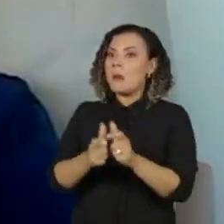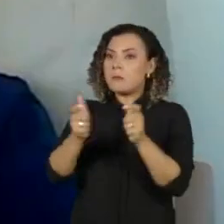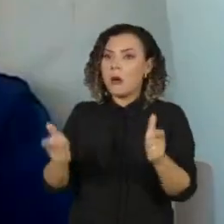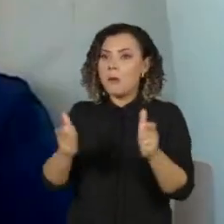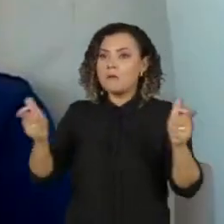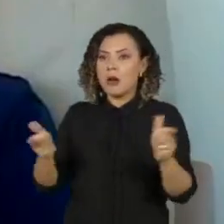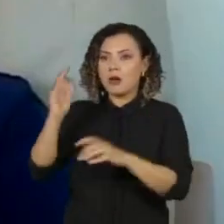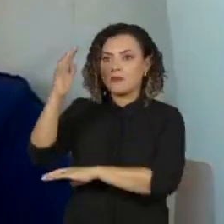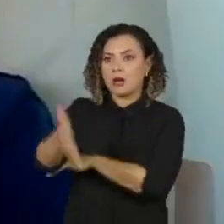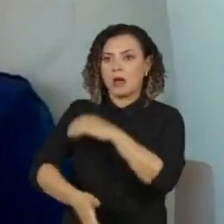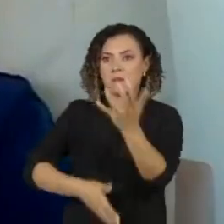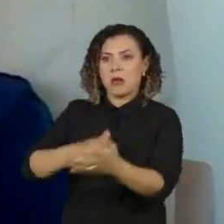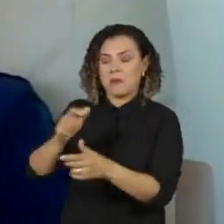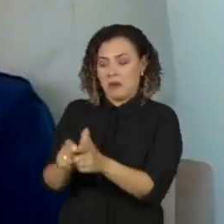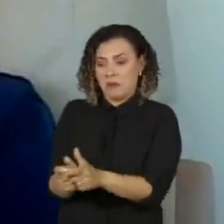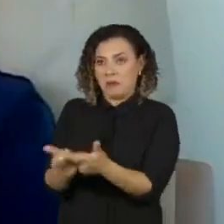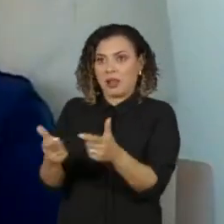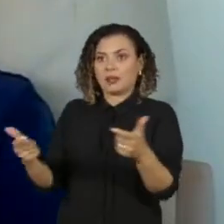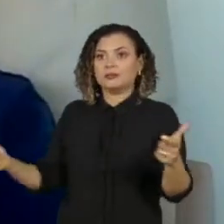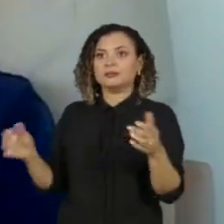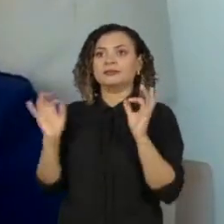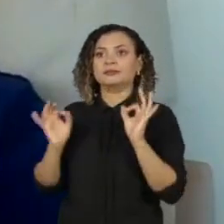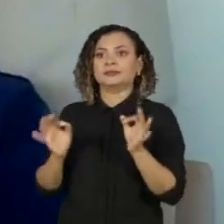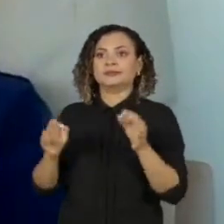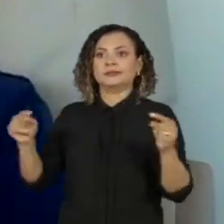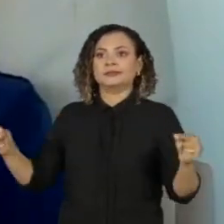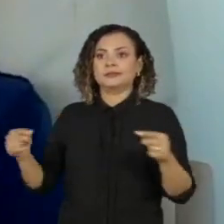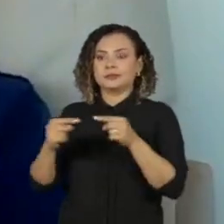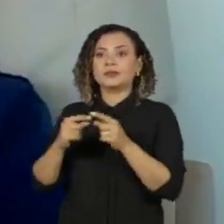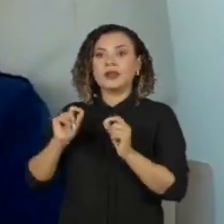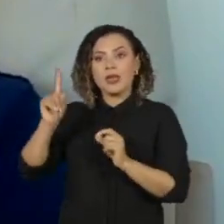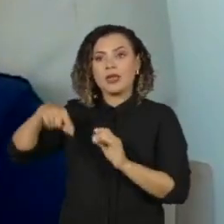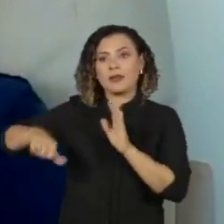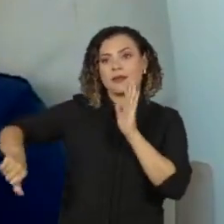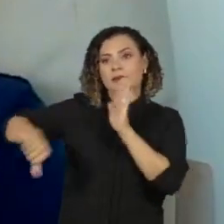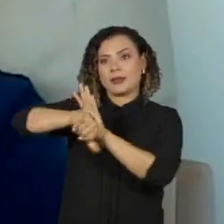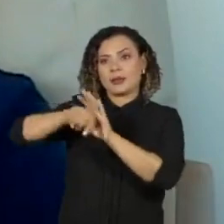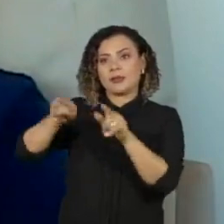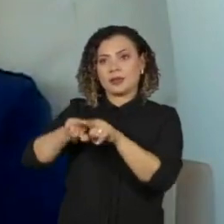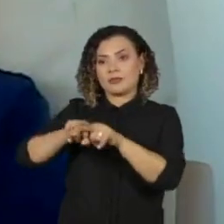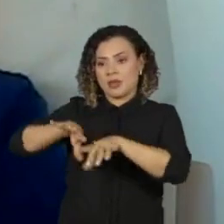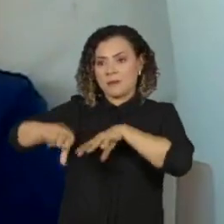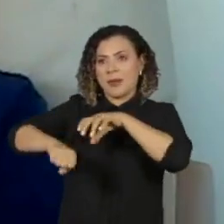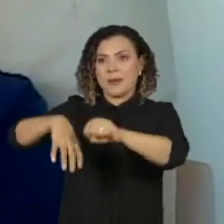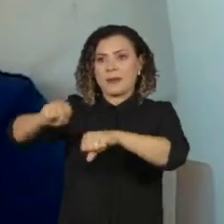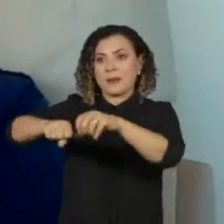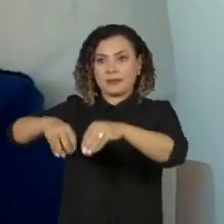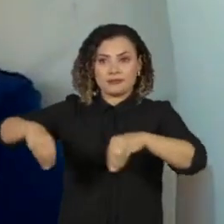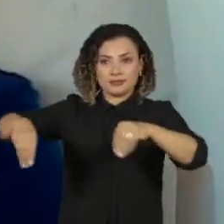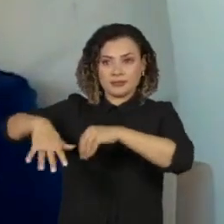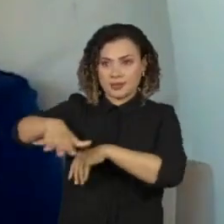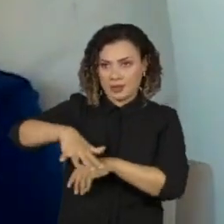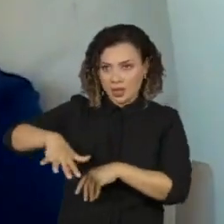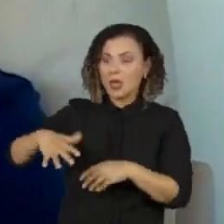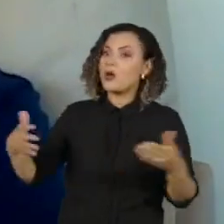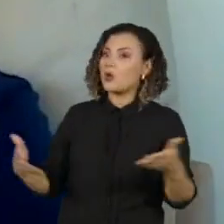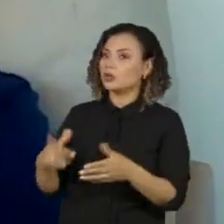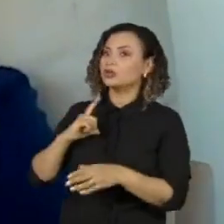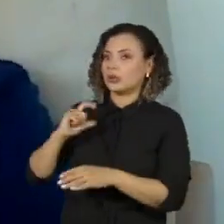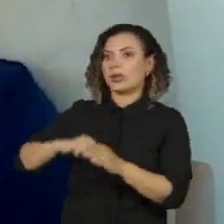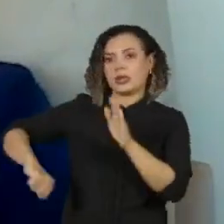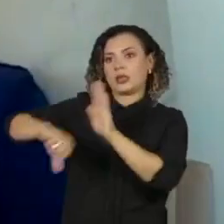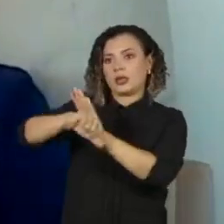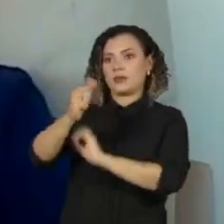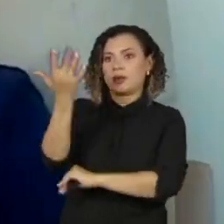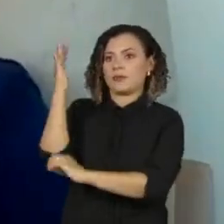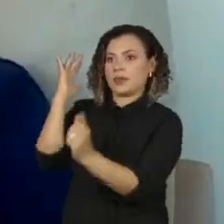crescendo, associado a uma criminalidade também crescente. Então, hoje a gente tem os crimes ambientais na